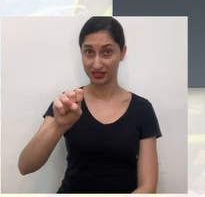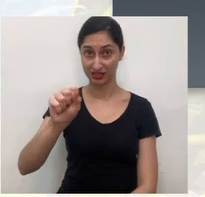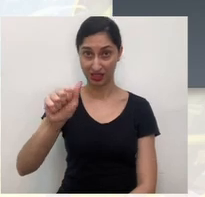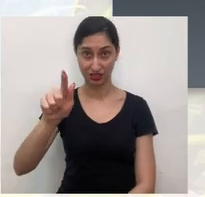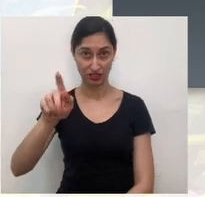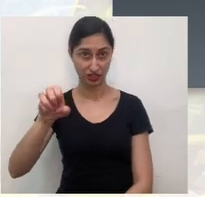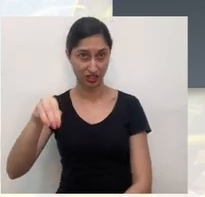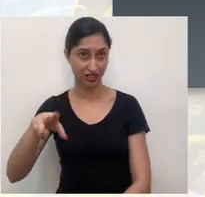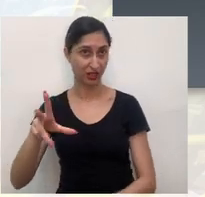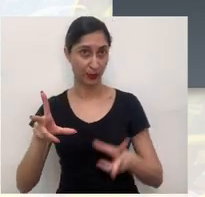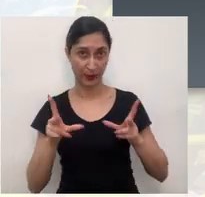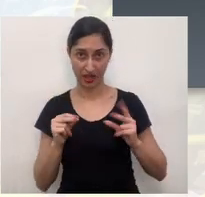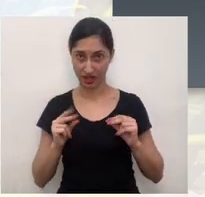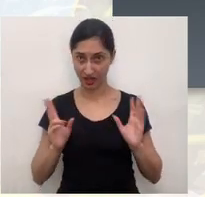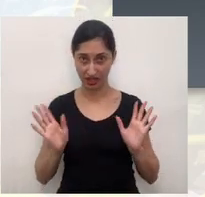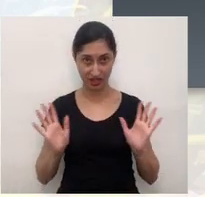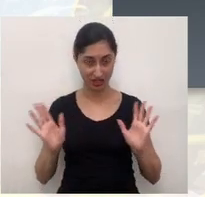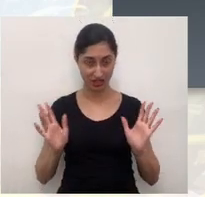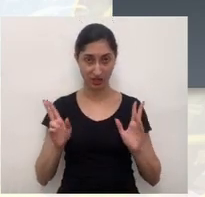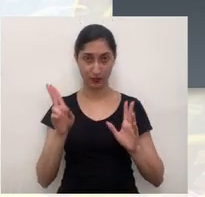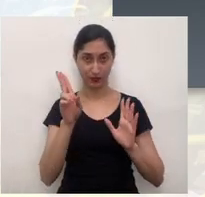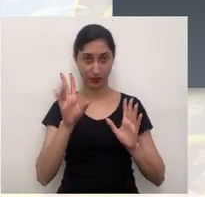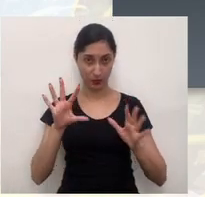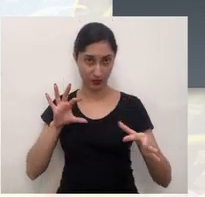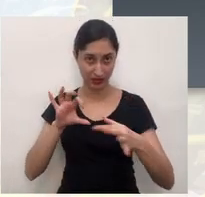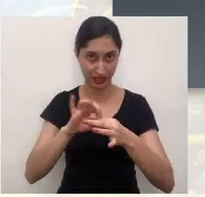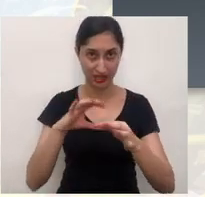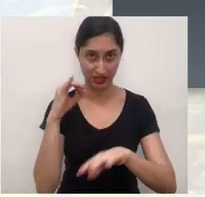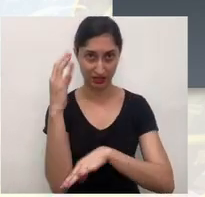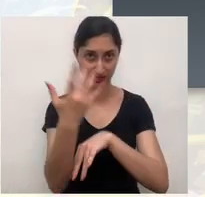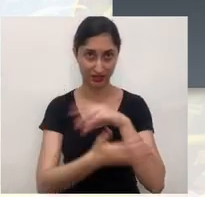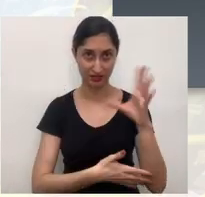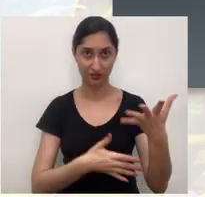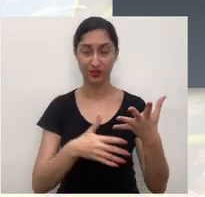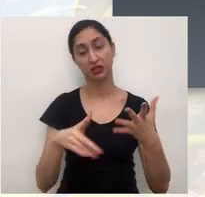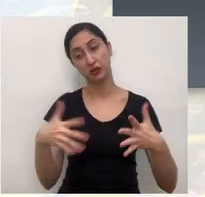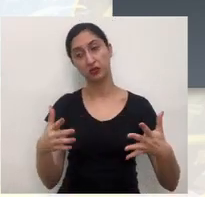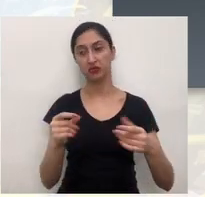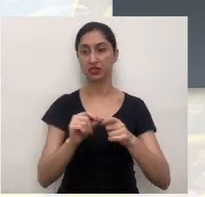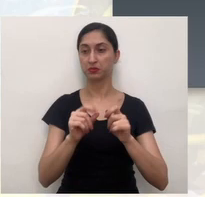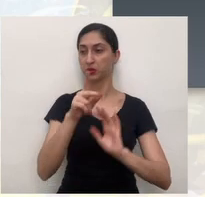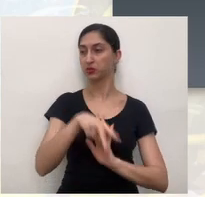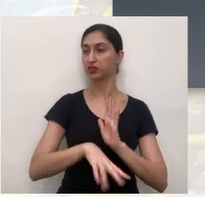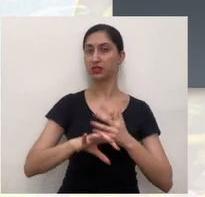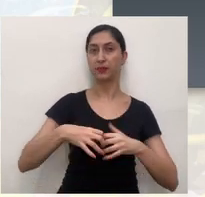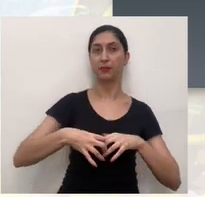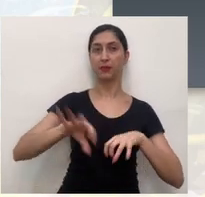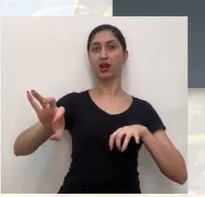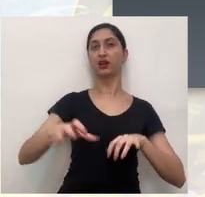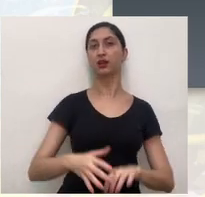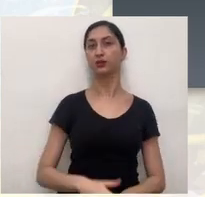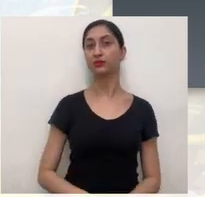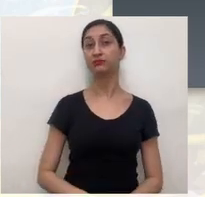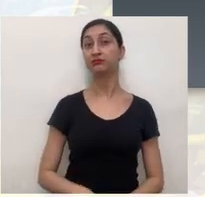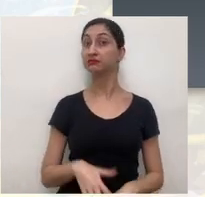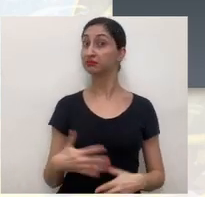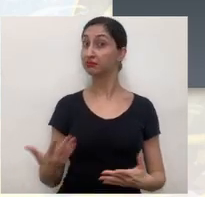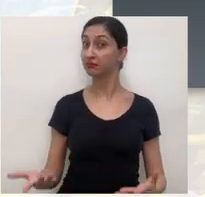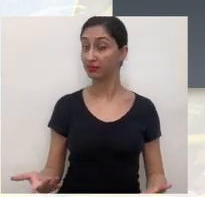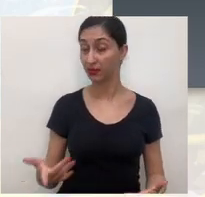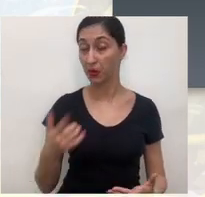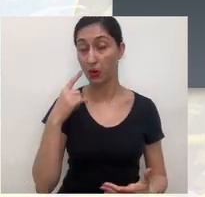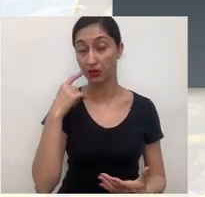projeto isolado da paisagem. E aqui, realmente, ele adota uma solução geométrica, ele podia ter